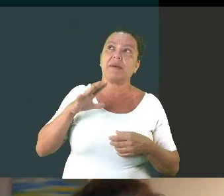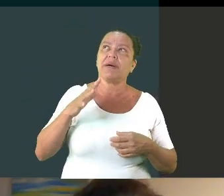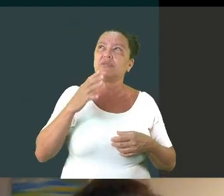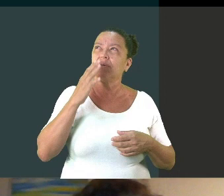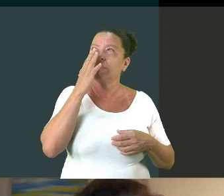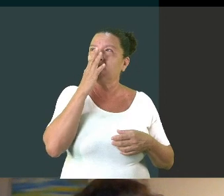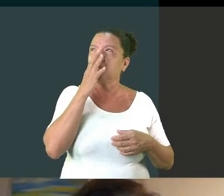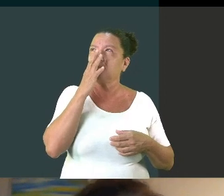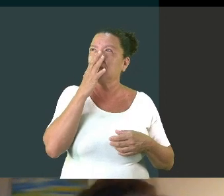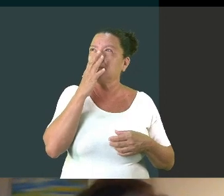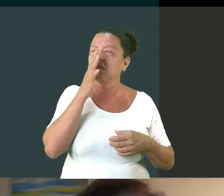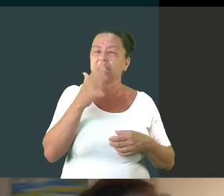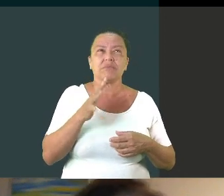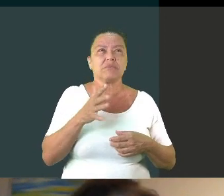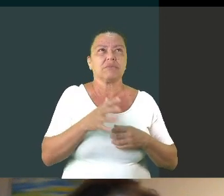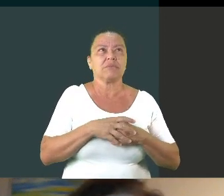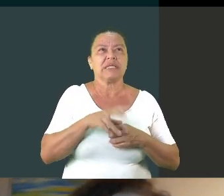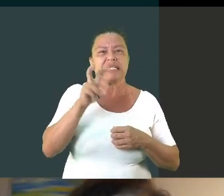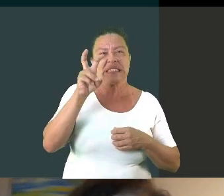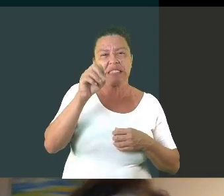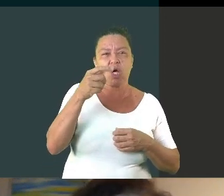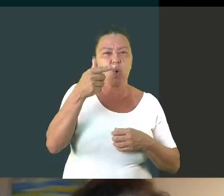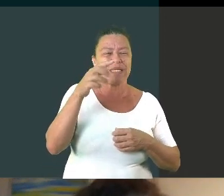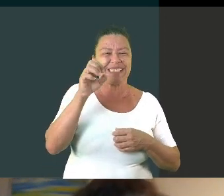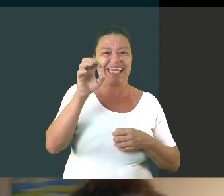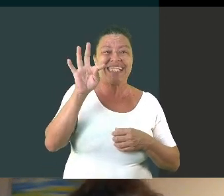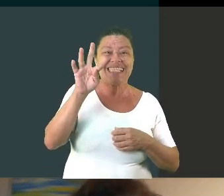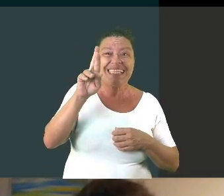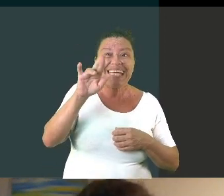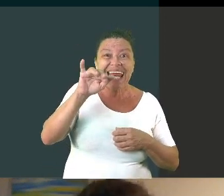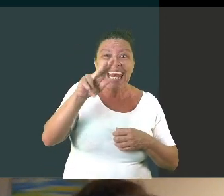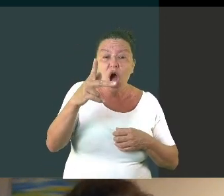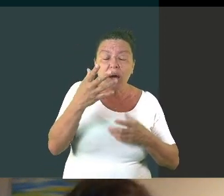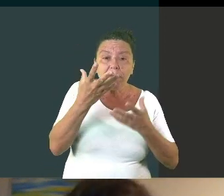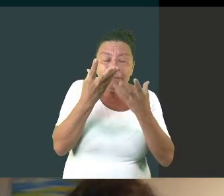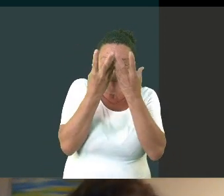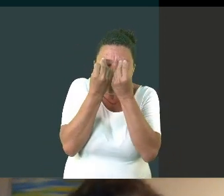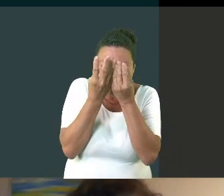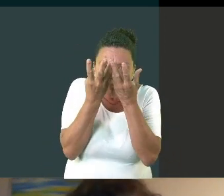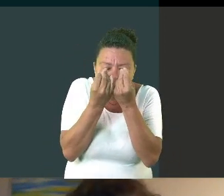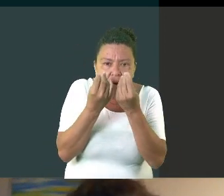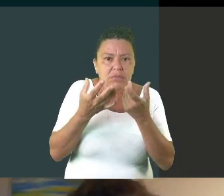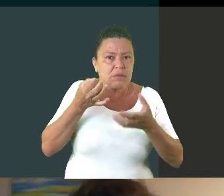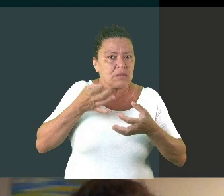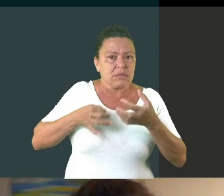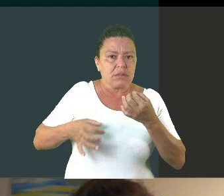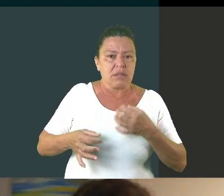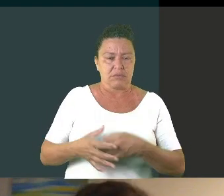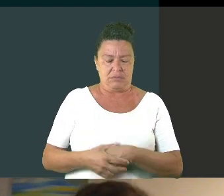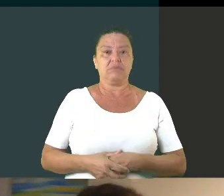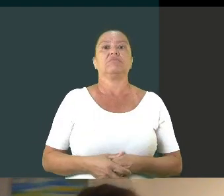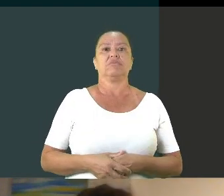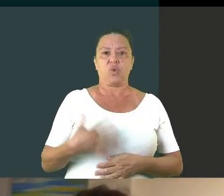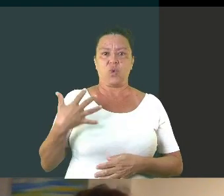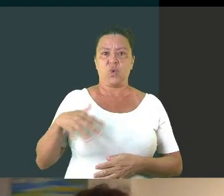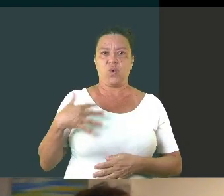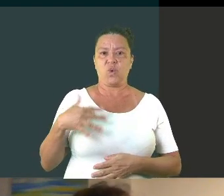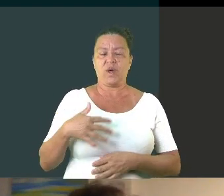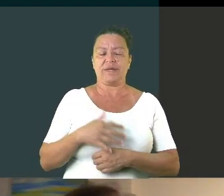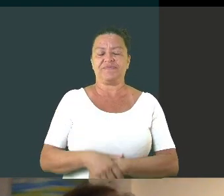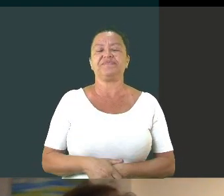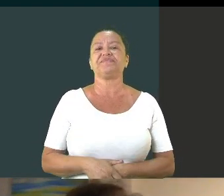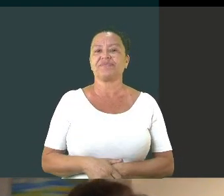de entre 50 a 70 trilhões de células, cada indivíduo adulto. Veja